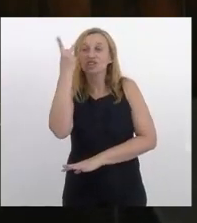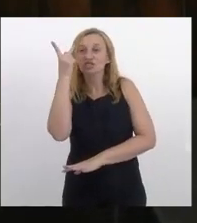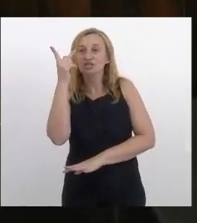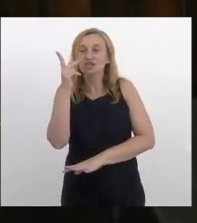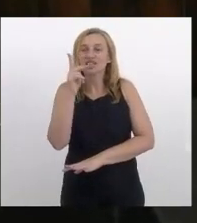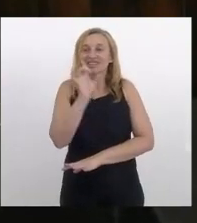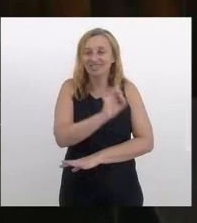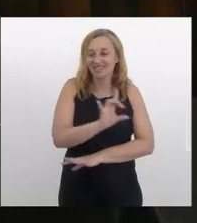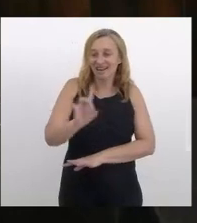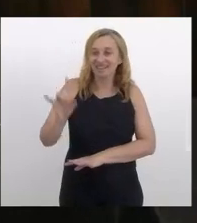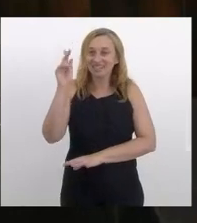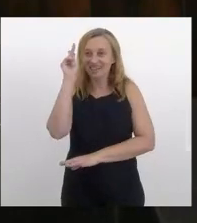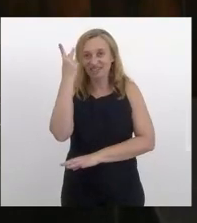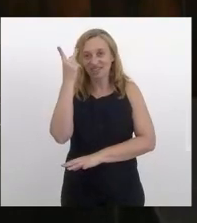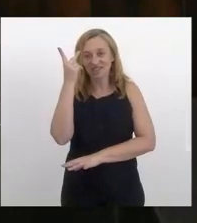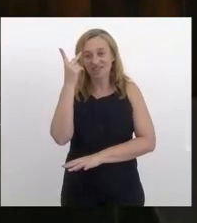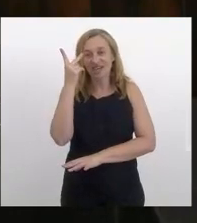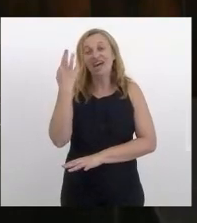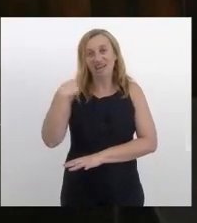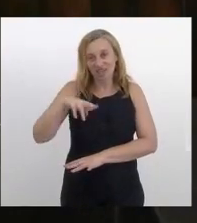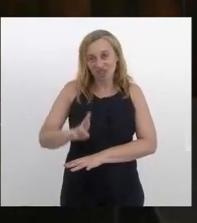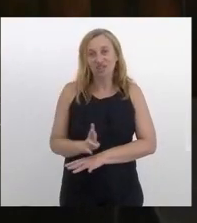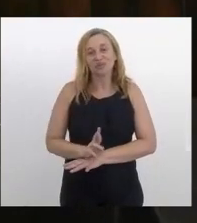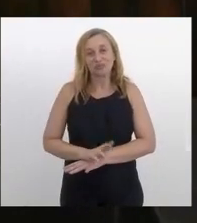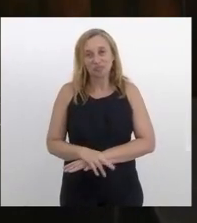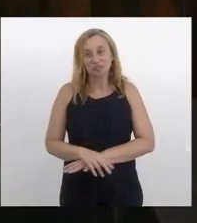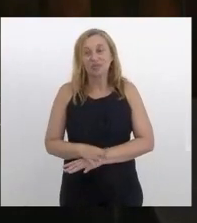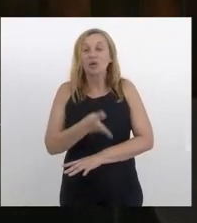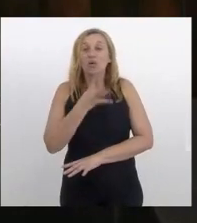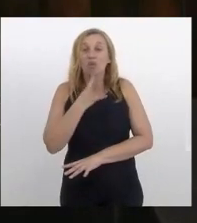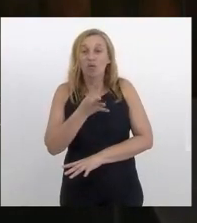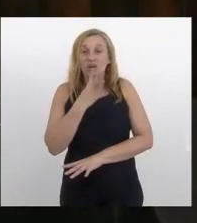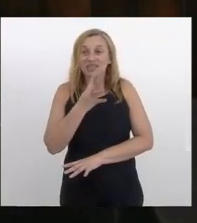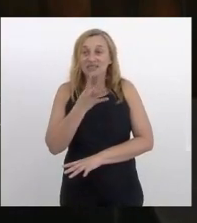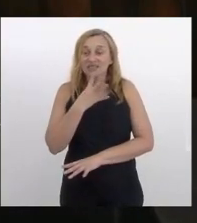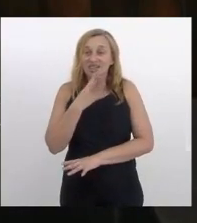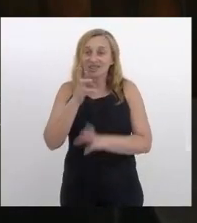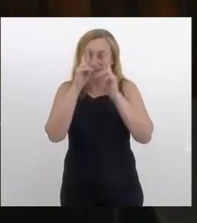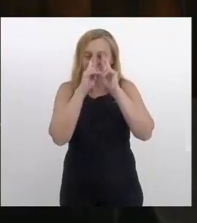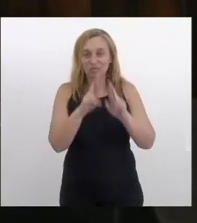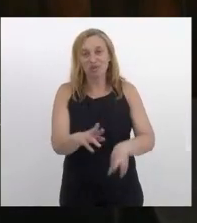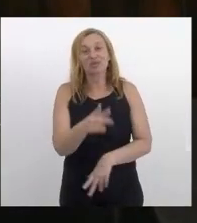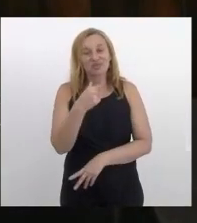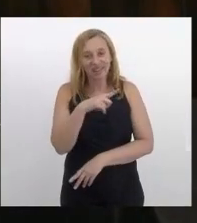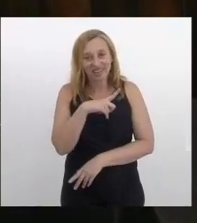cada religião, e através do conhecimento advém o respeito.